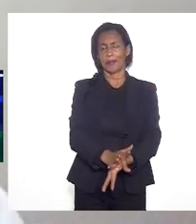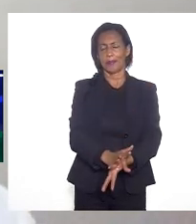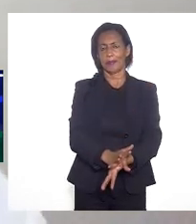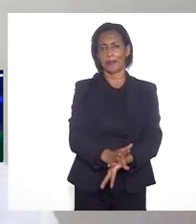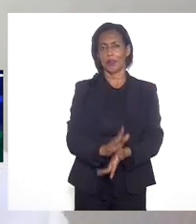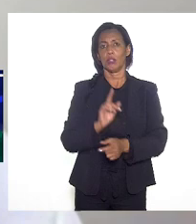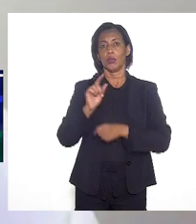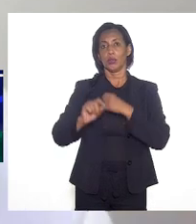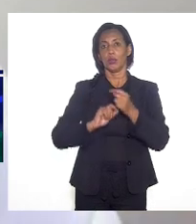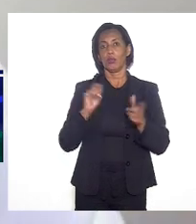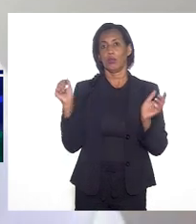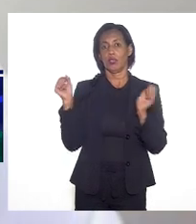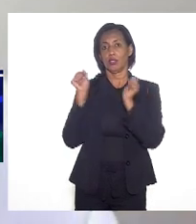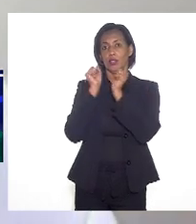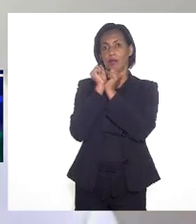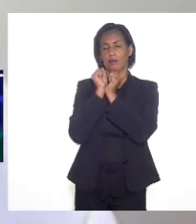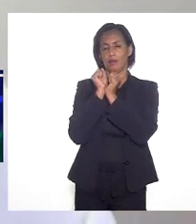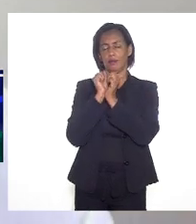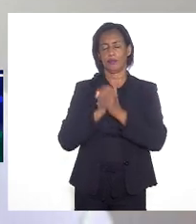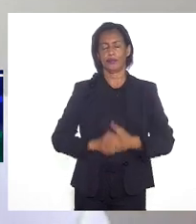que foi a escravidão.